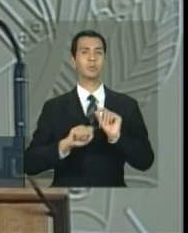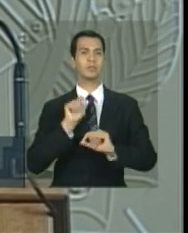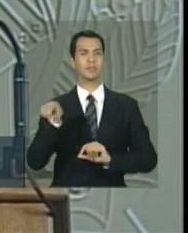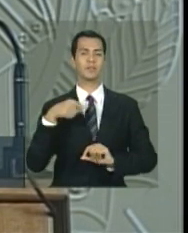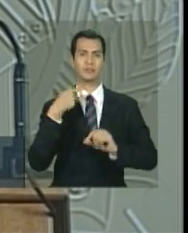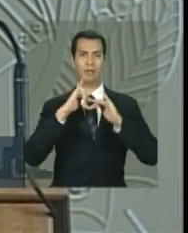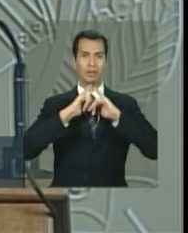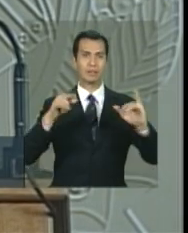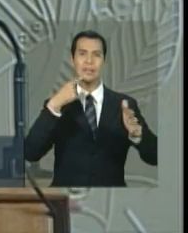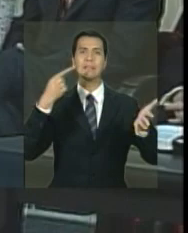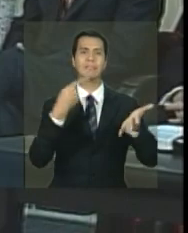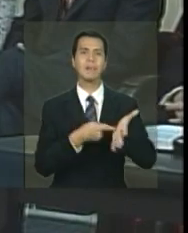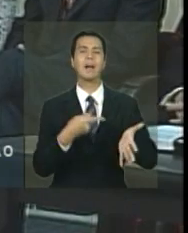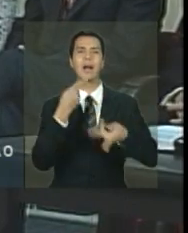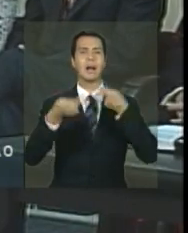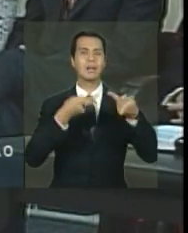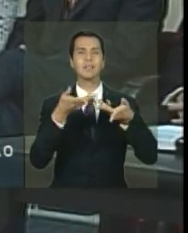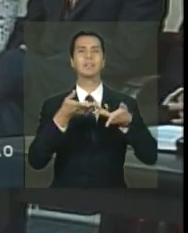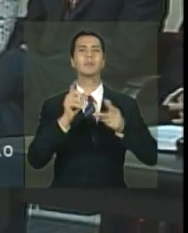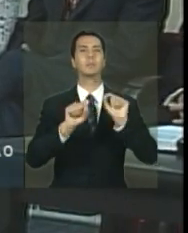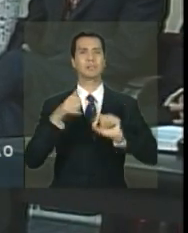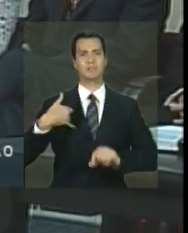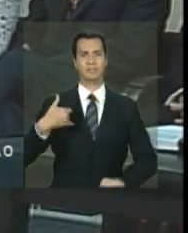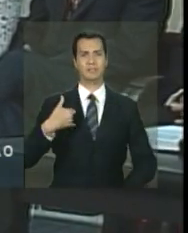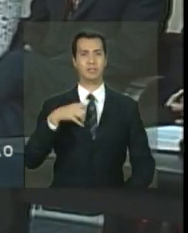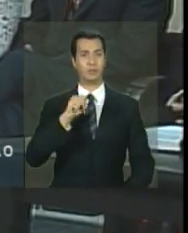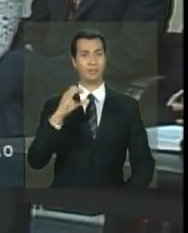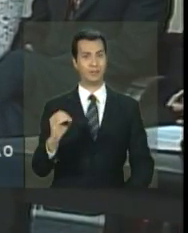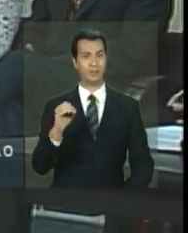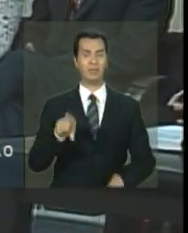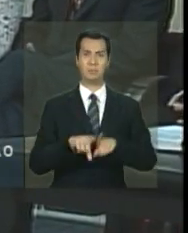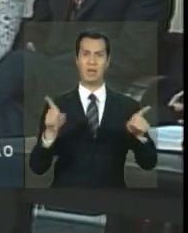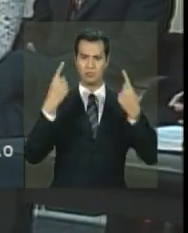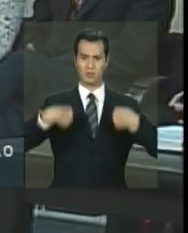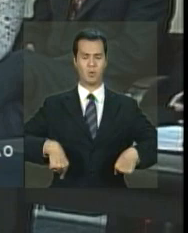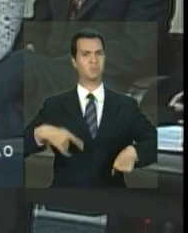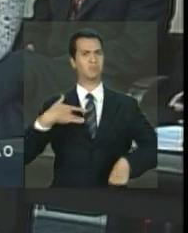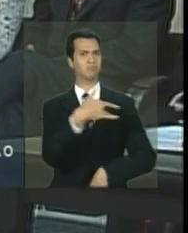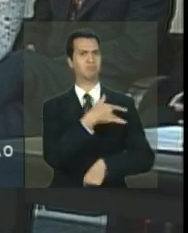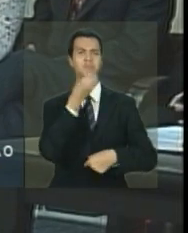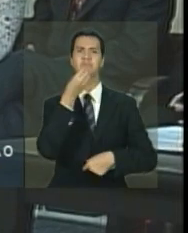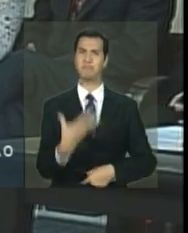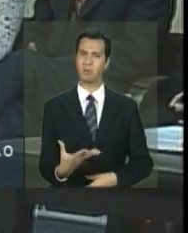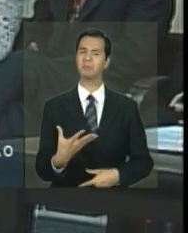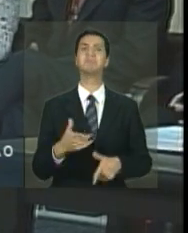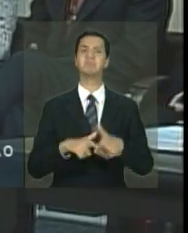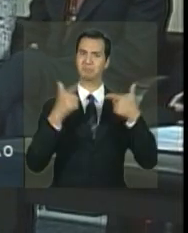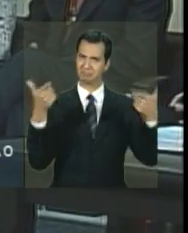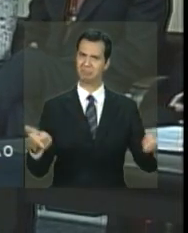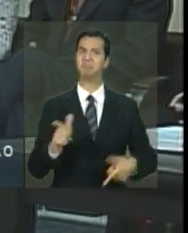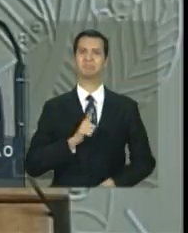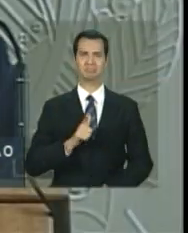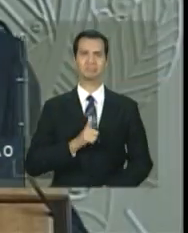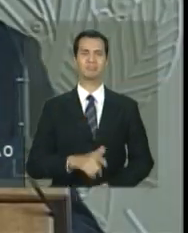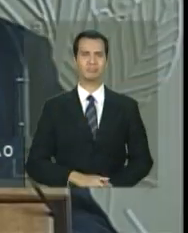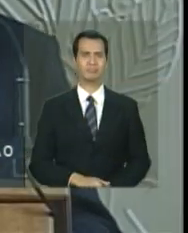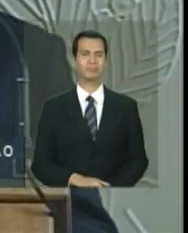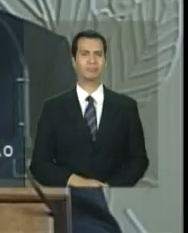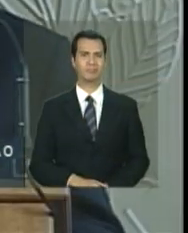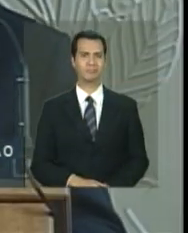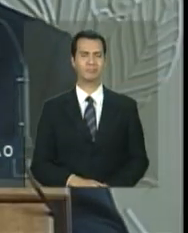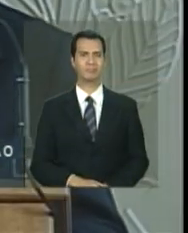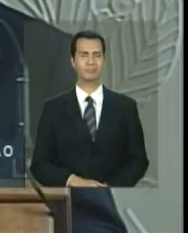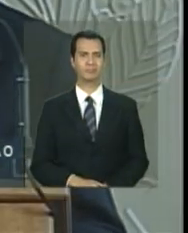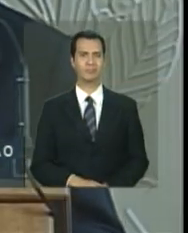idade, que denunciar a sua idade com o estado físico em que ele está é uma vantagem extraordinária. De modo que